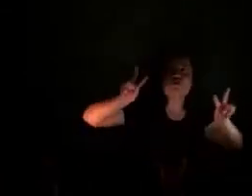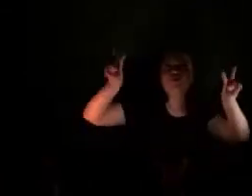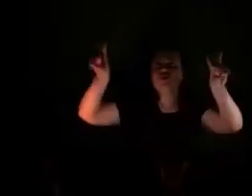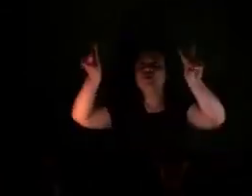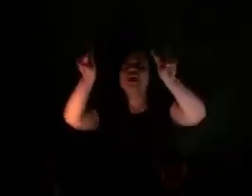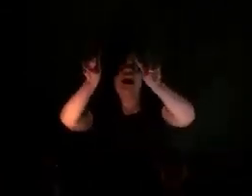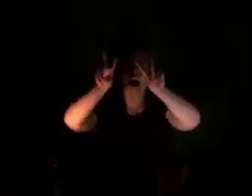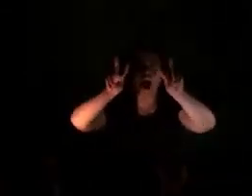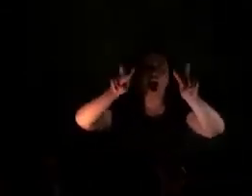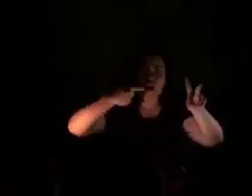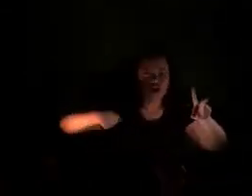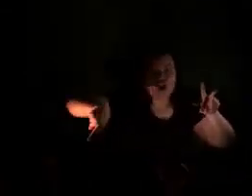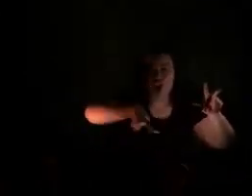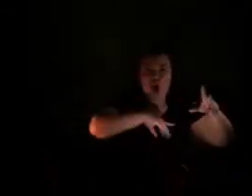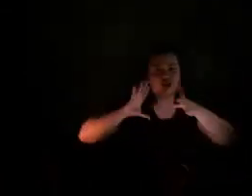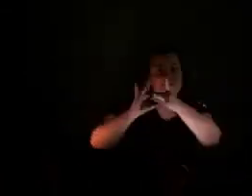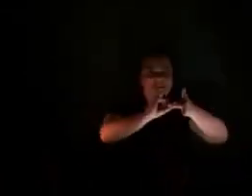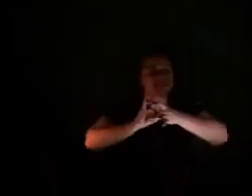ressuscitarão incorruptíveis,